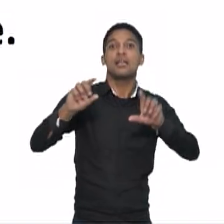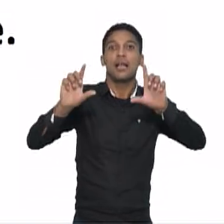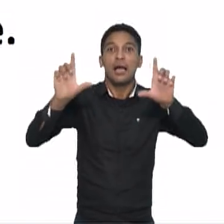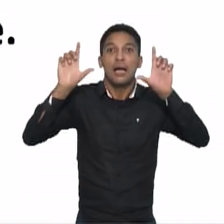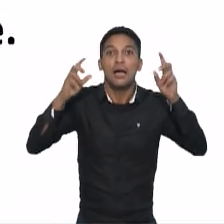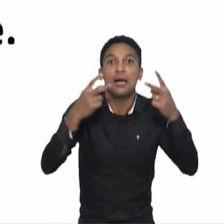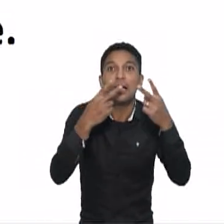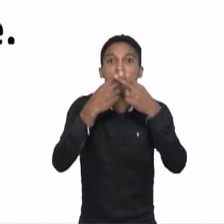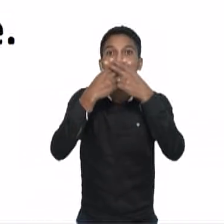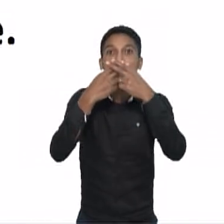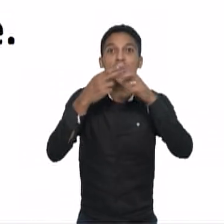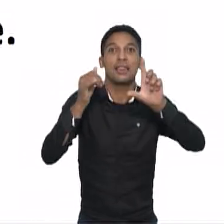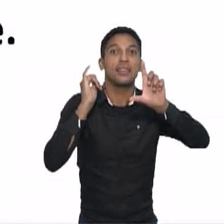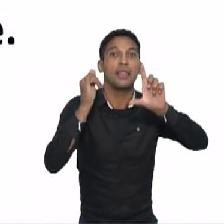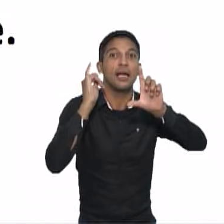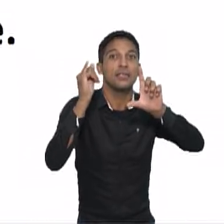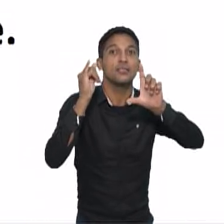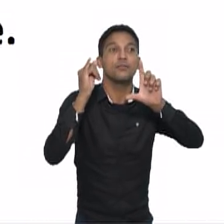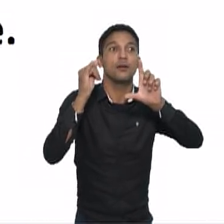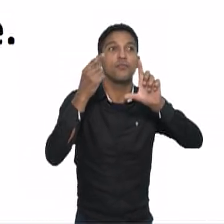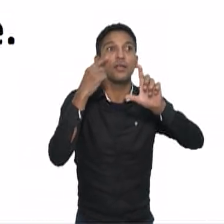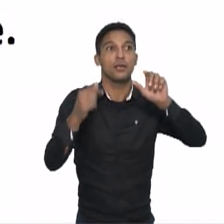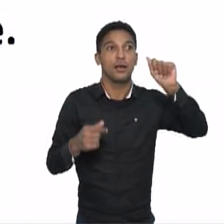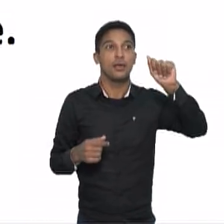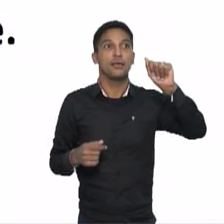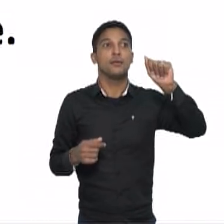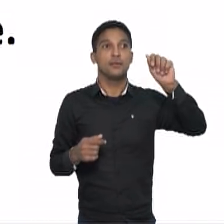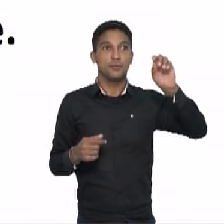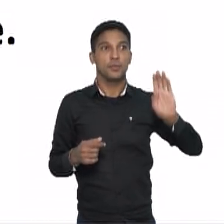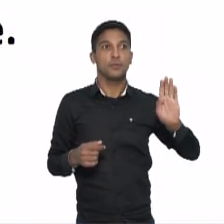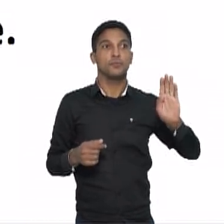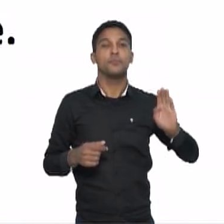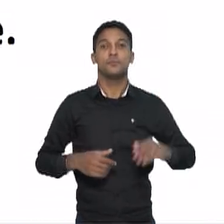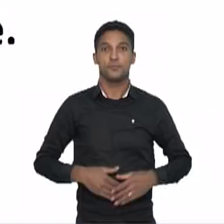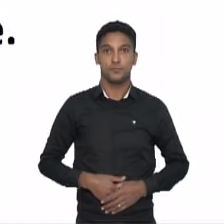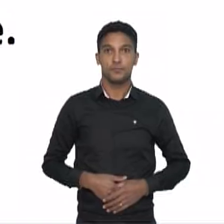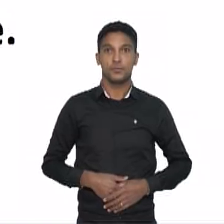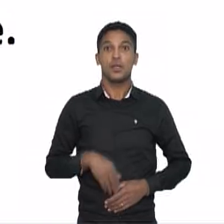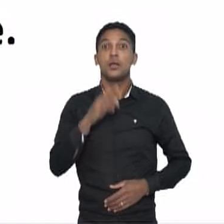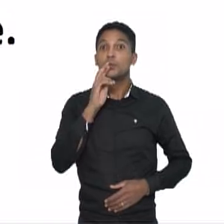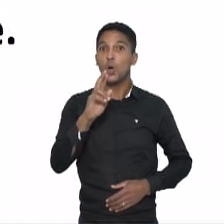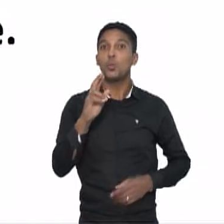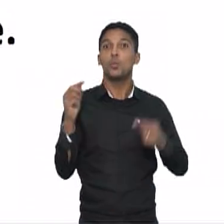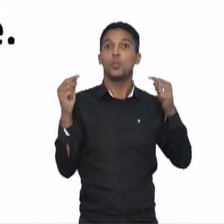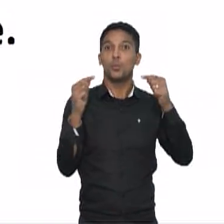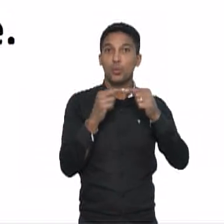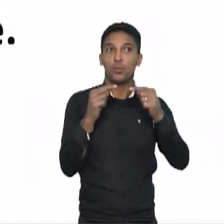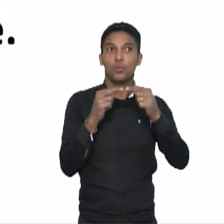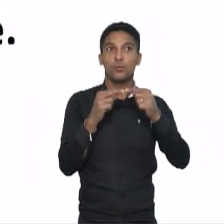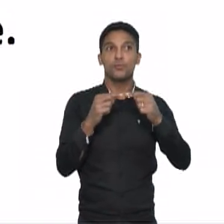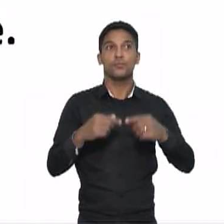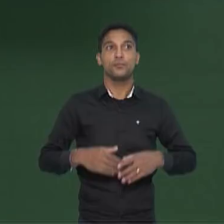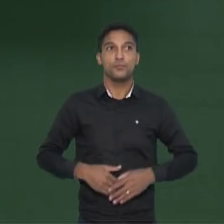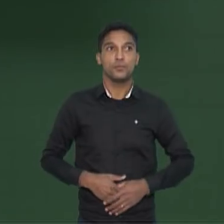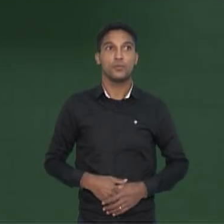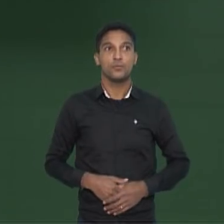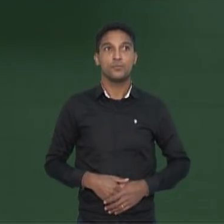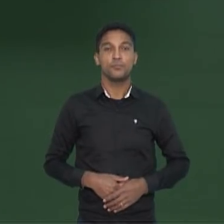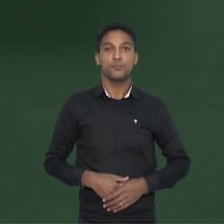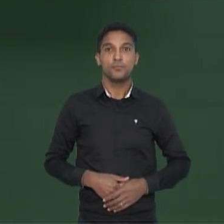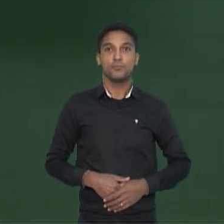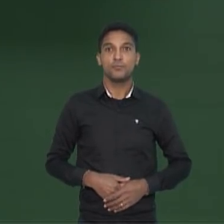disponível para se acompanhar longas histórias. B. Tem expandido o público e produzido conteúdos que vão muito além da